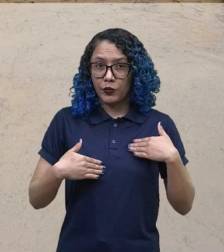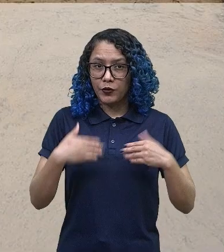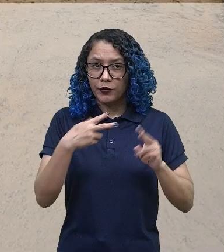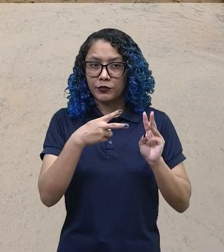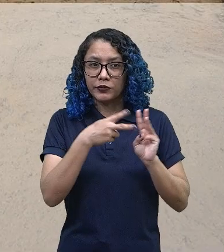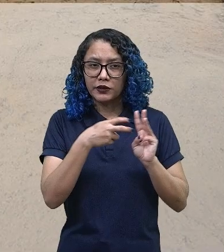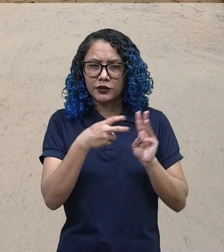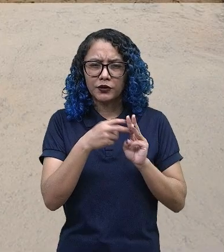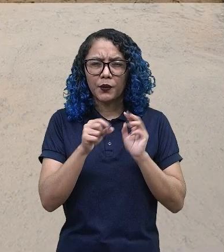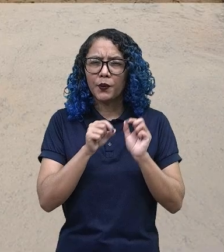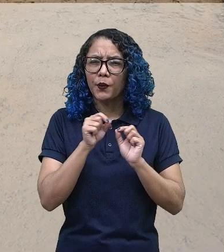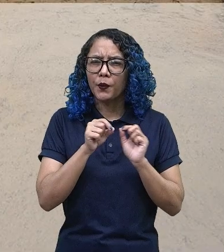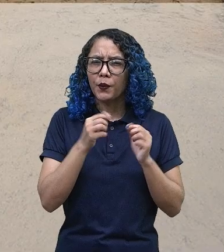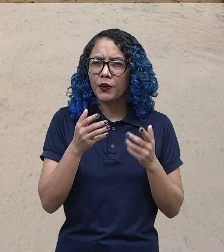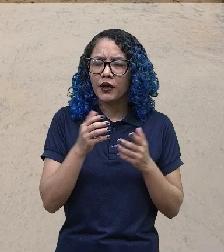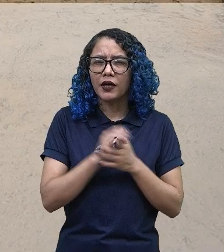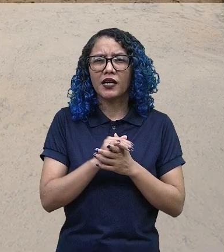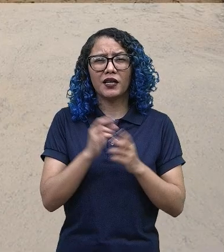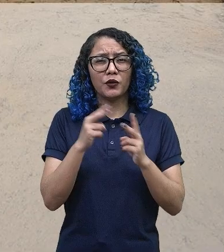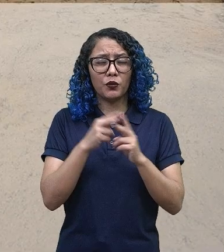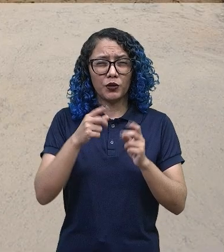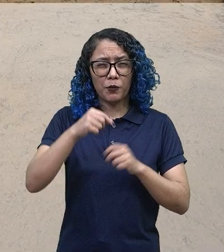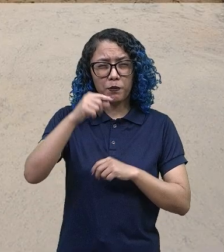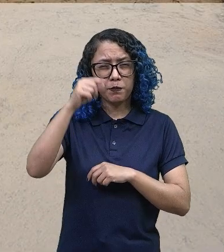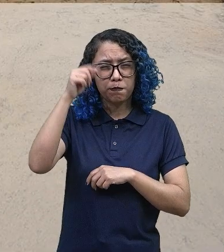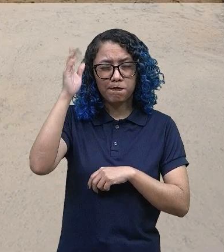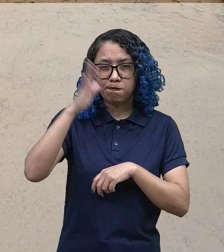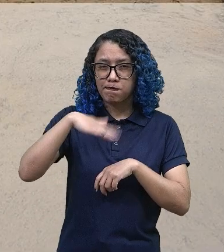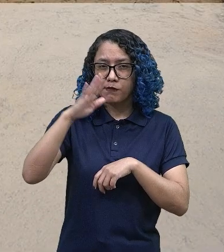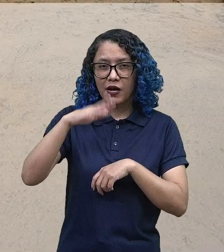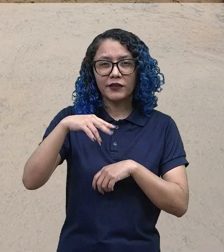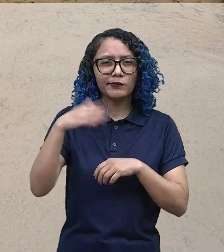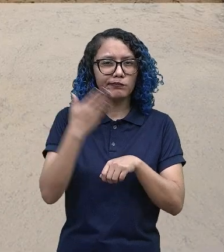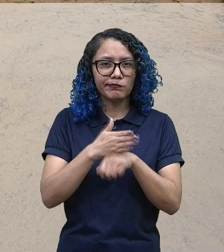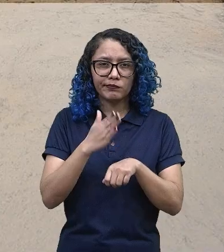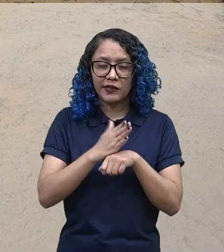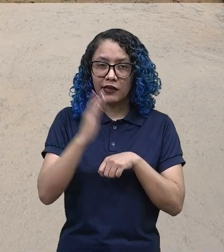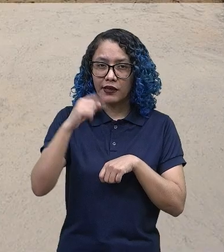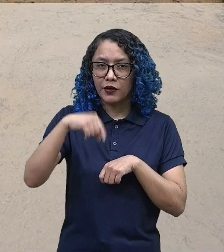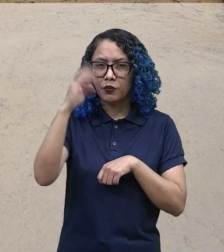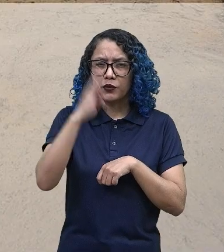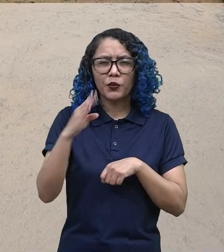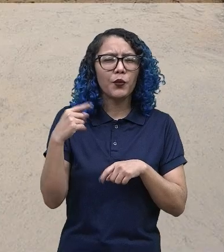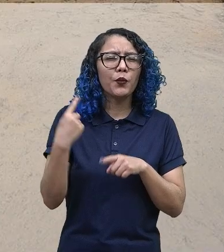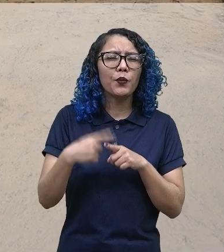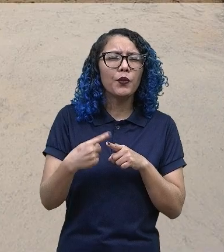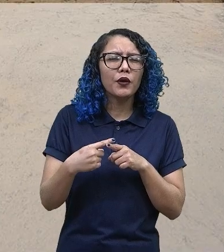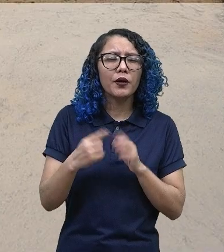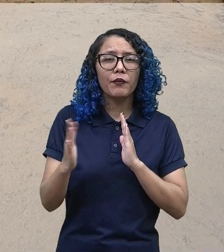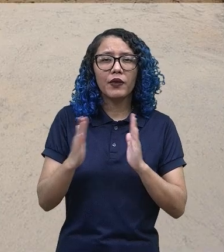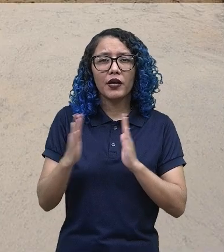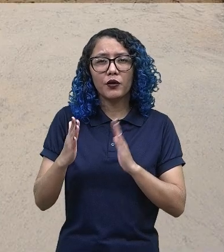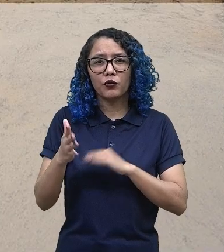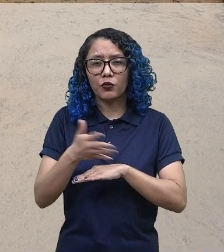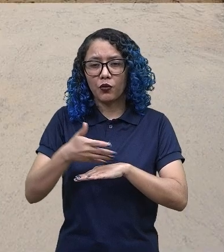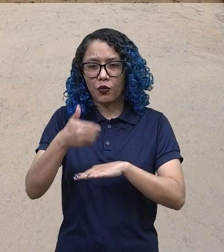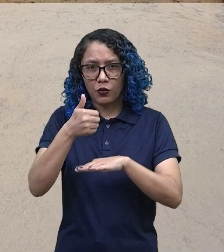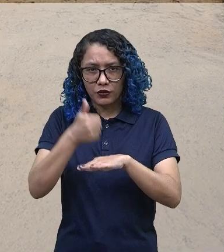são as lutas mais antigas praticadas aqui no Brasil, isso porque quando os colonizadores chegaram, nós já